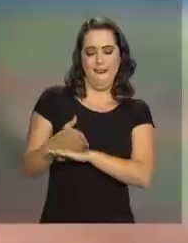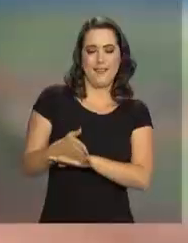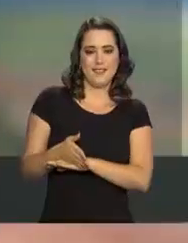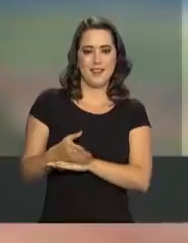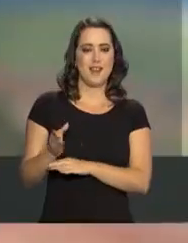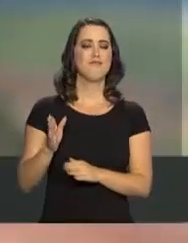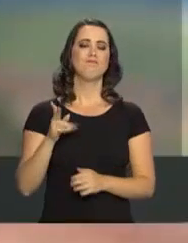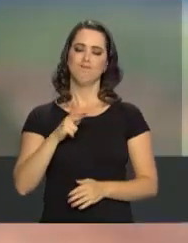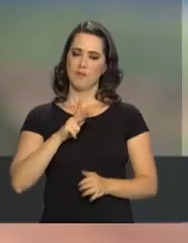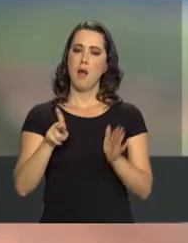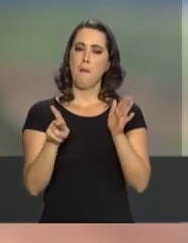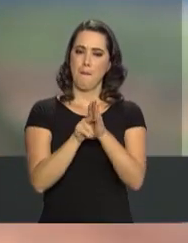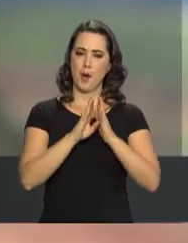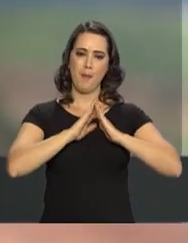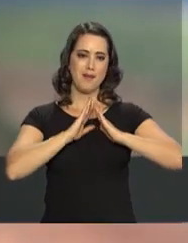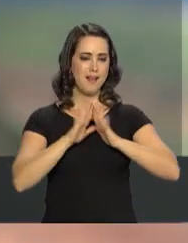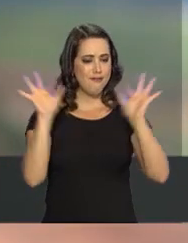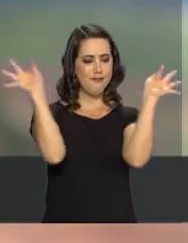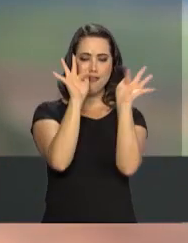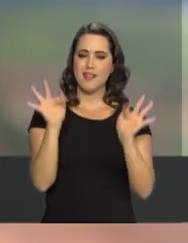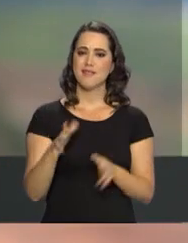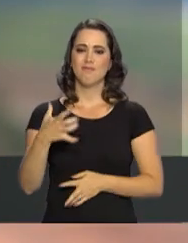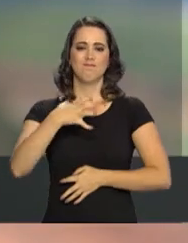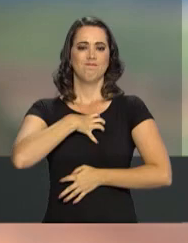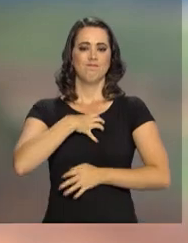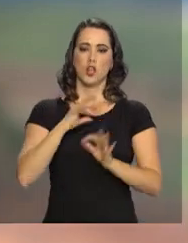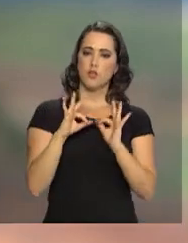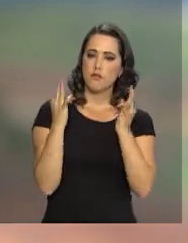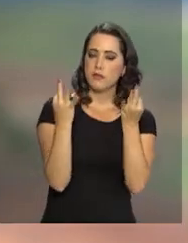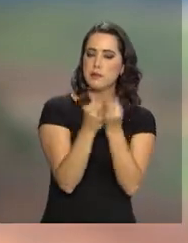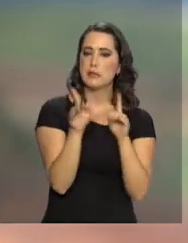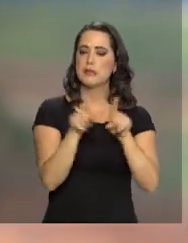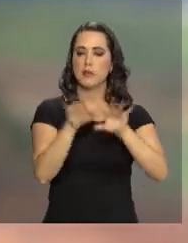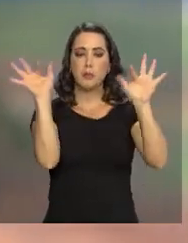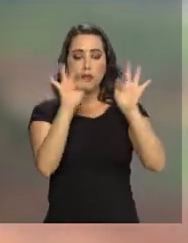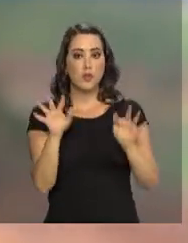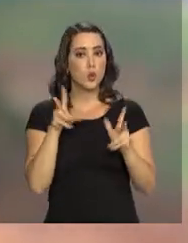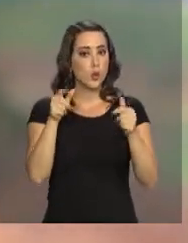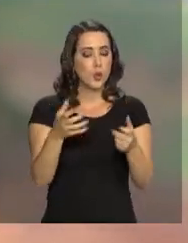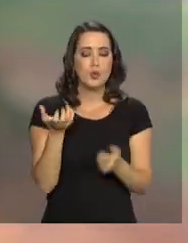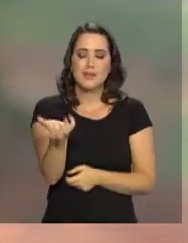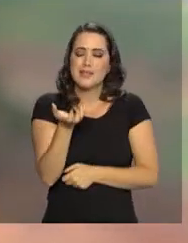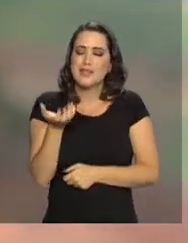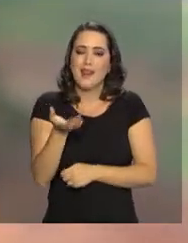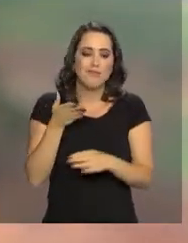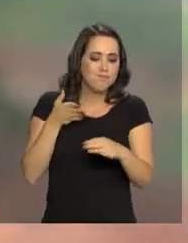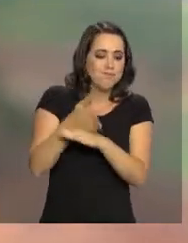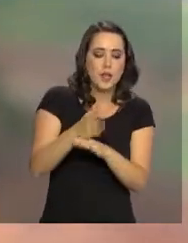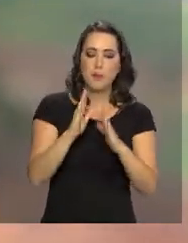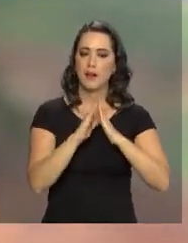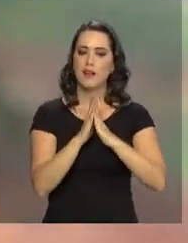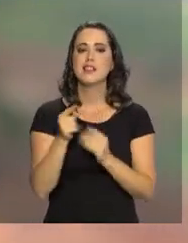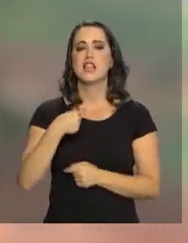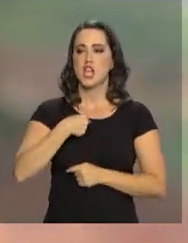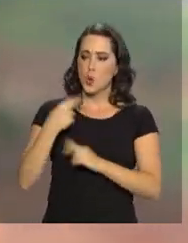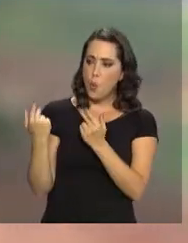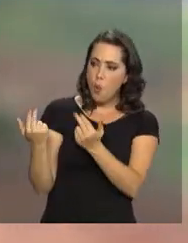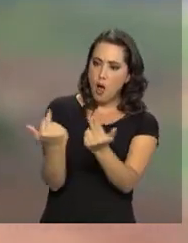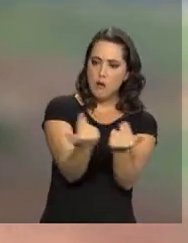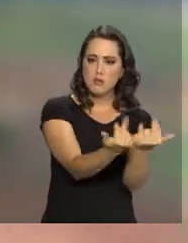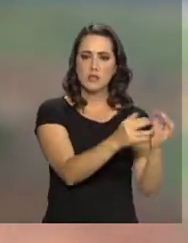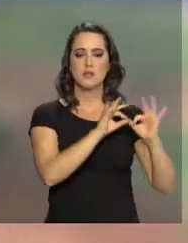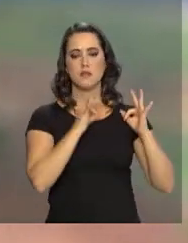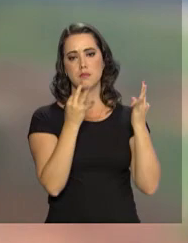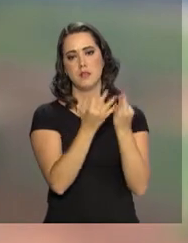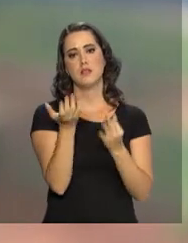dentro da minha casa vai ser o dia da maior felicidade minha e da minha família. Que todos torcem para que isso aconteça, assim como é eu e é todas as famílias